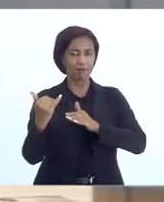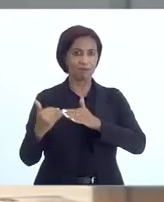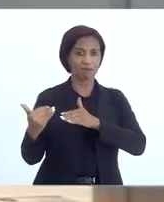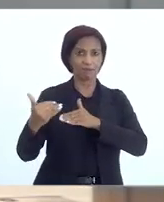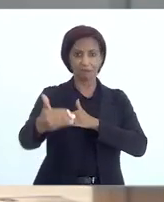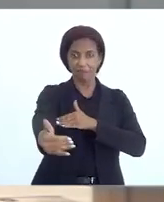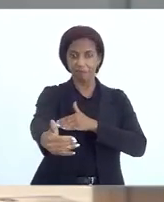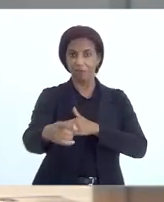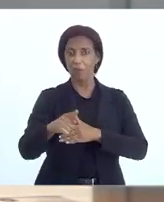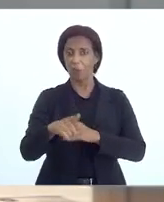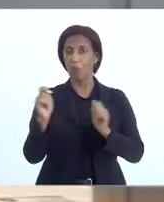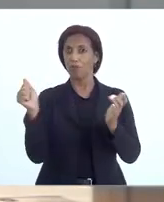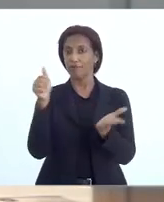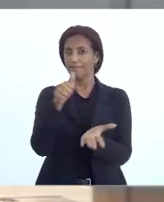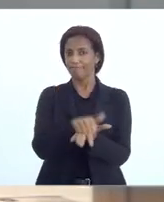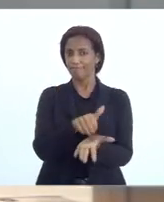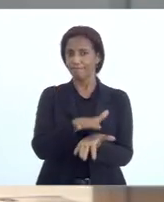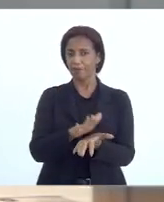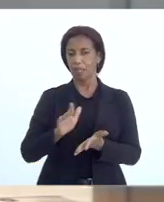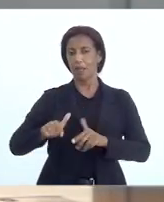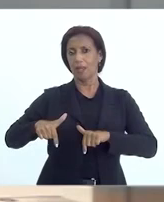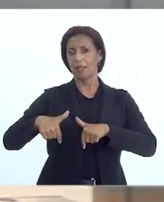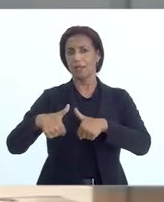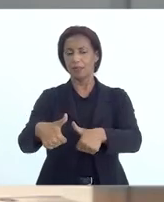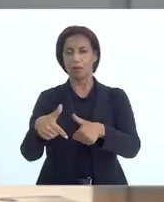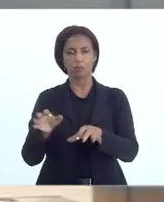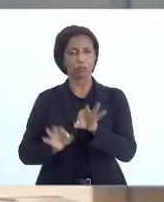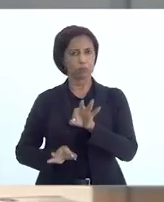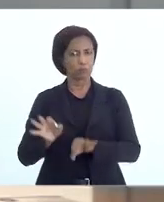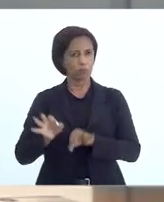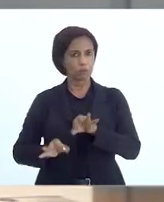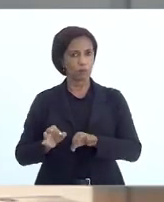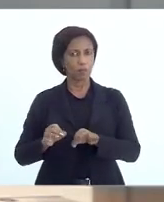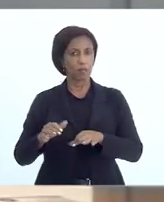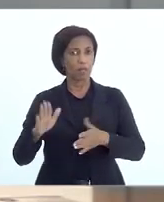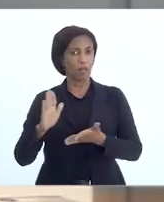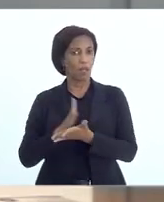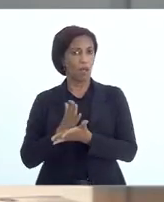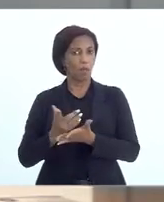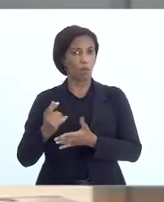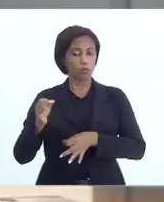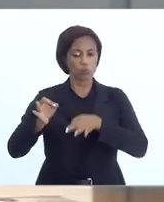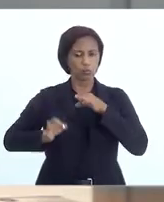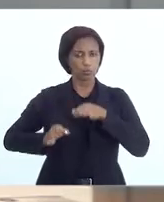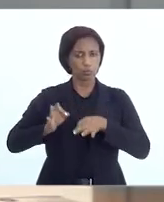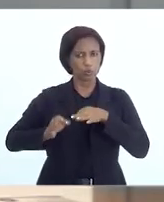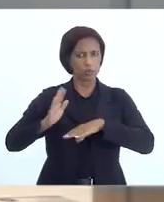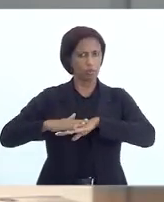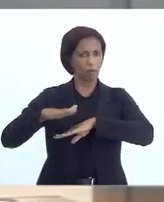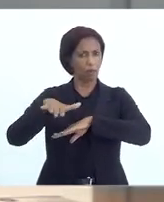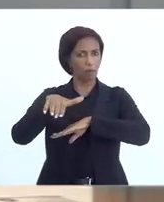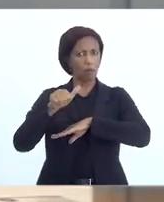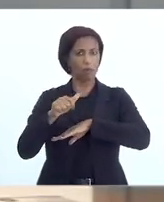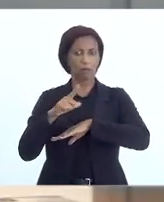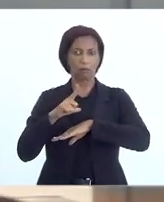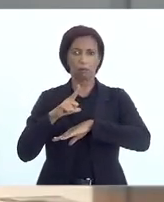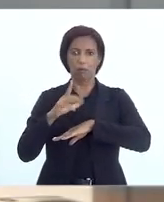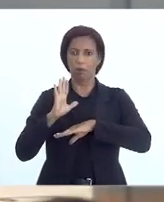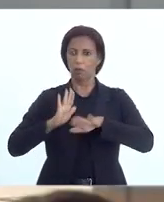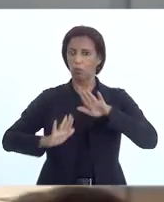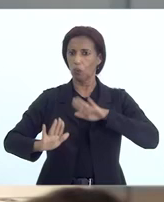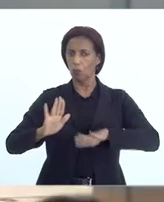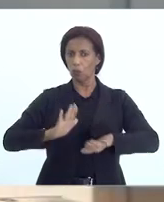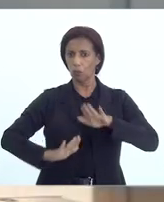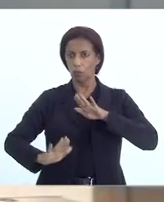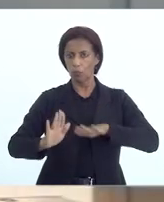frente não é agora pode haver uma uma ação judicial algo que comprometa até o ato jurídico que fez o chamamento a gente tem que fazer a coisa com